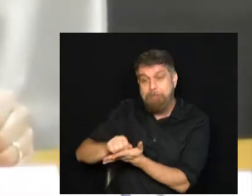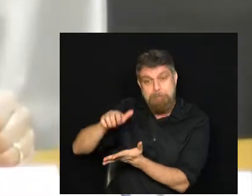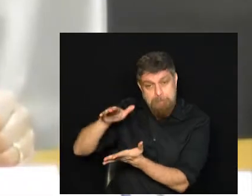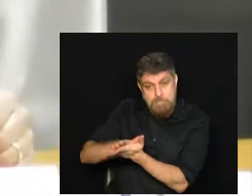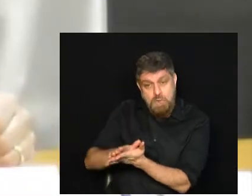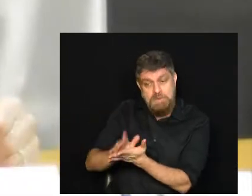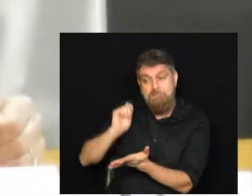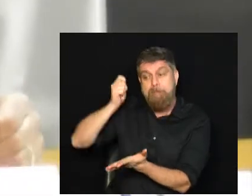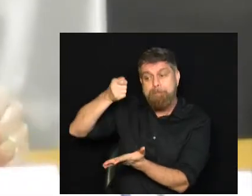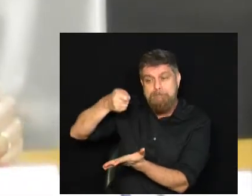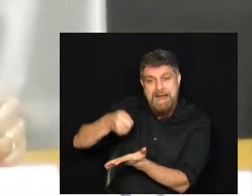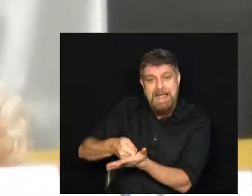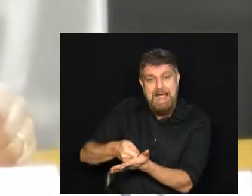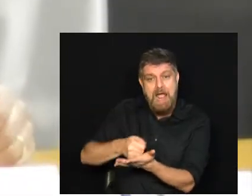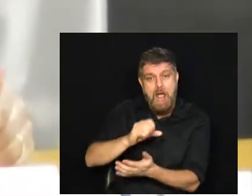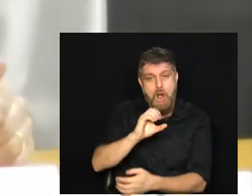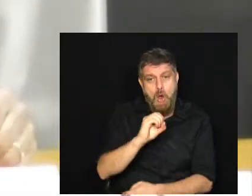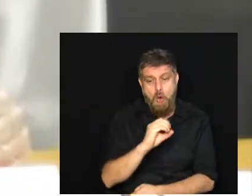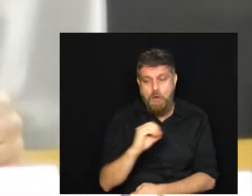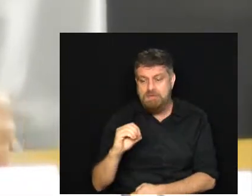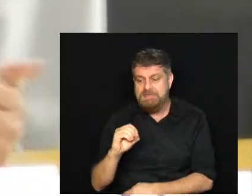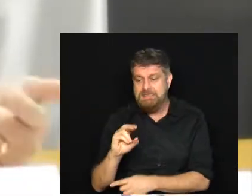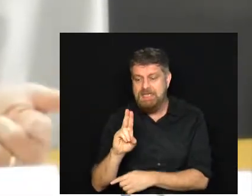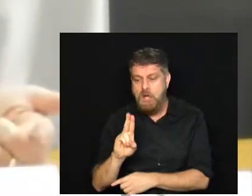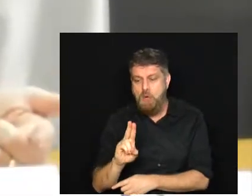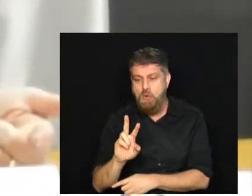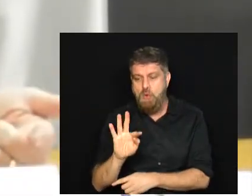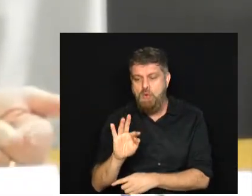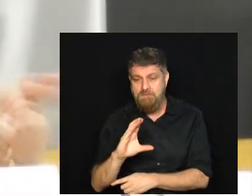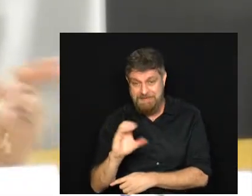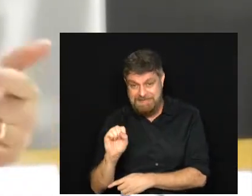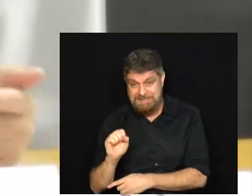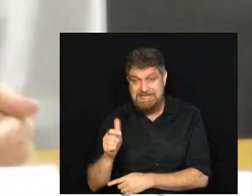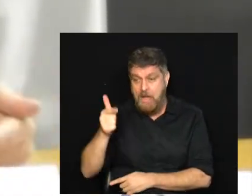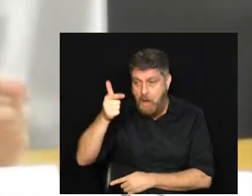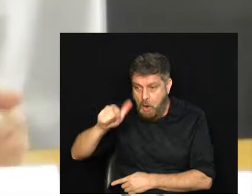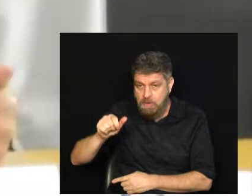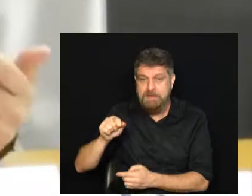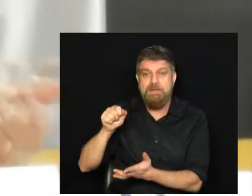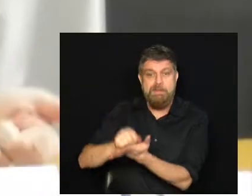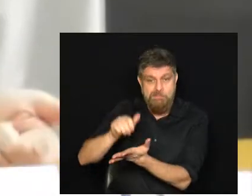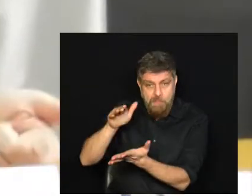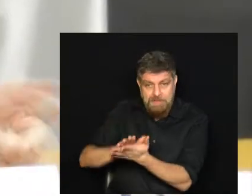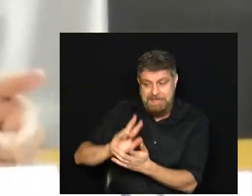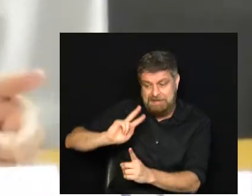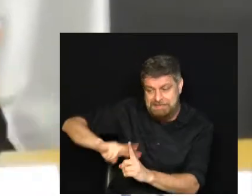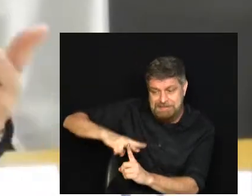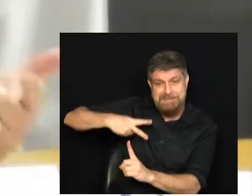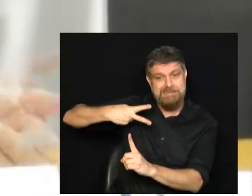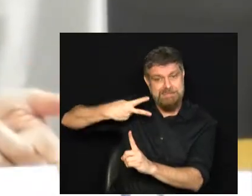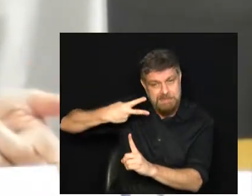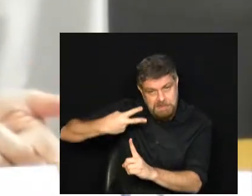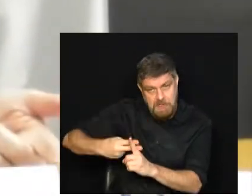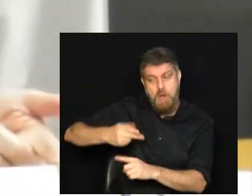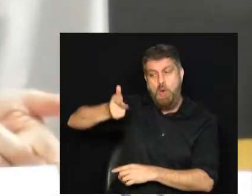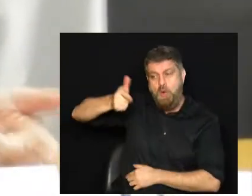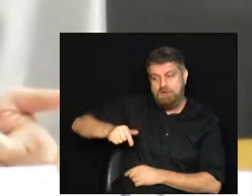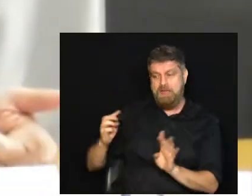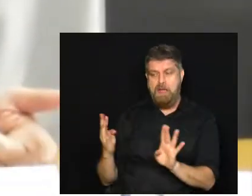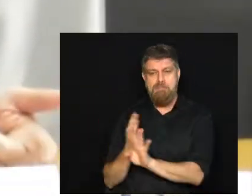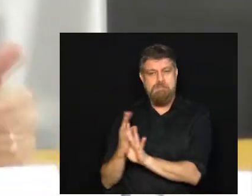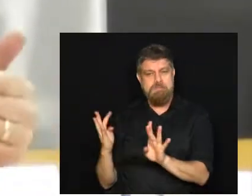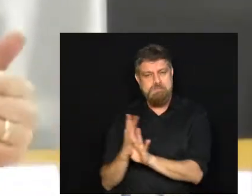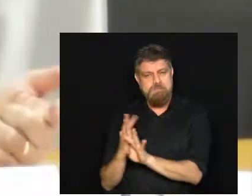uma multa de 800 UFIX. Na reincidência, se o posto for fiscalizado e houver aglomeração